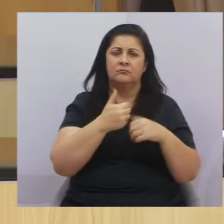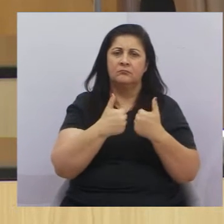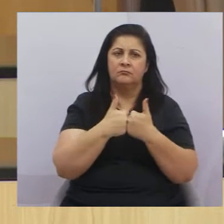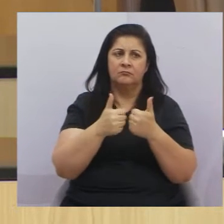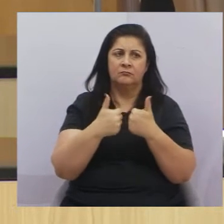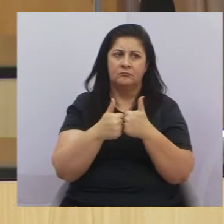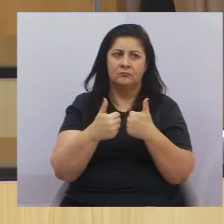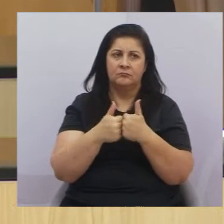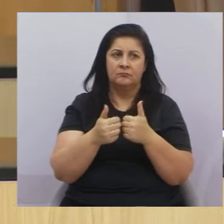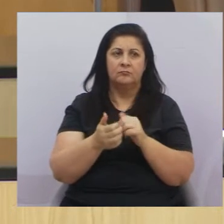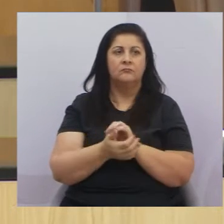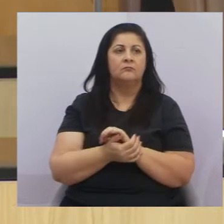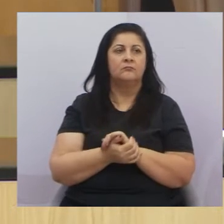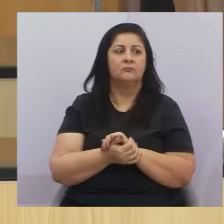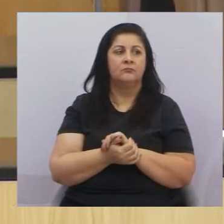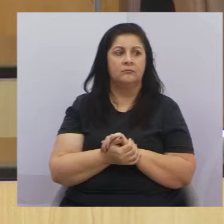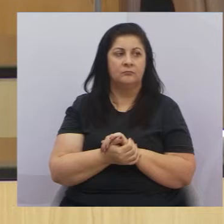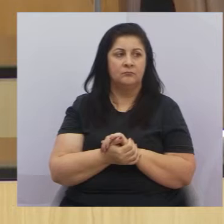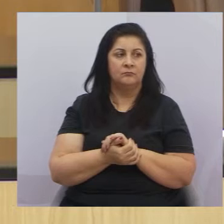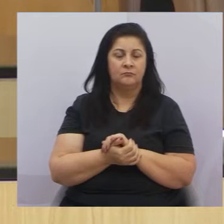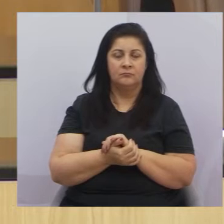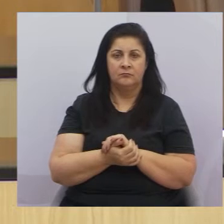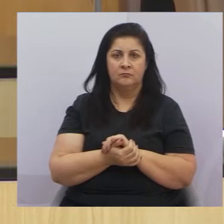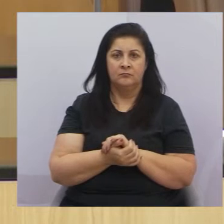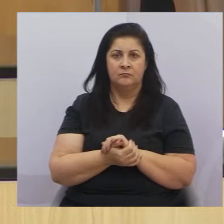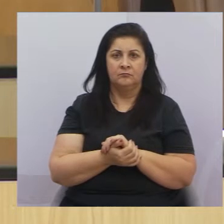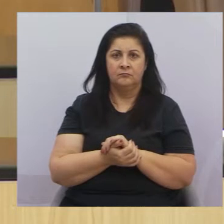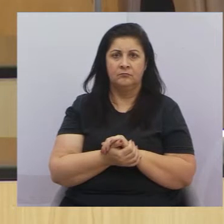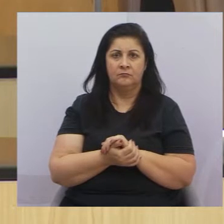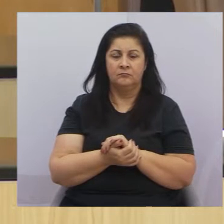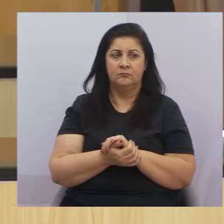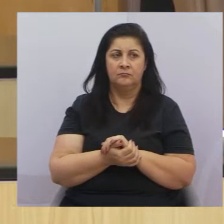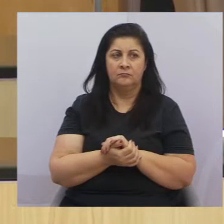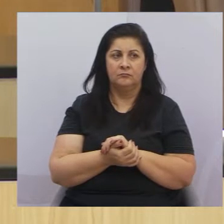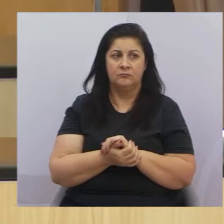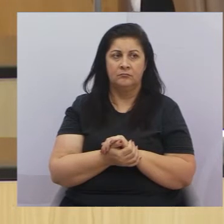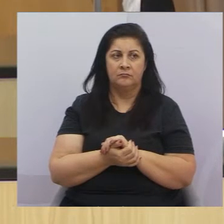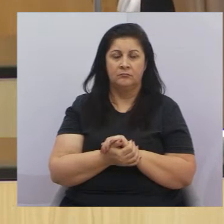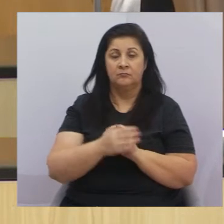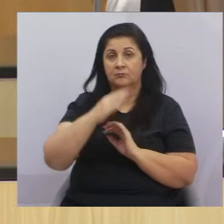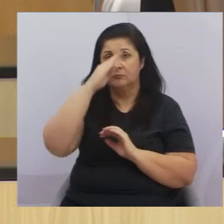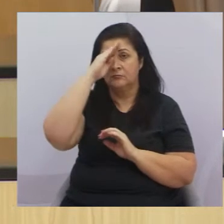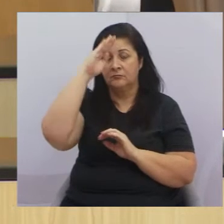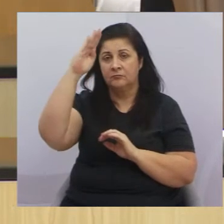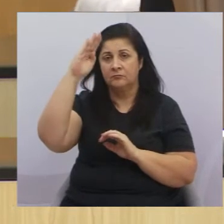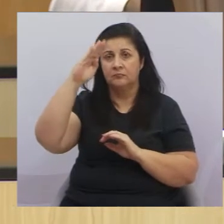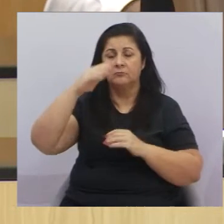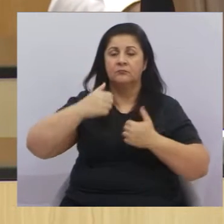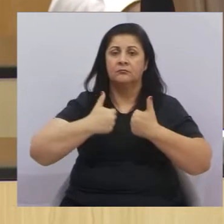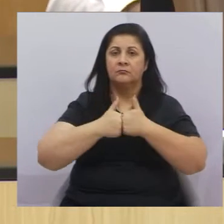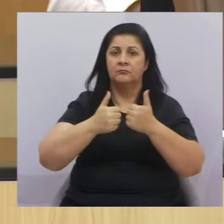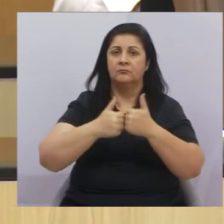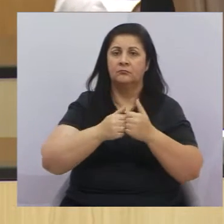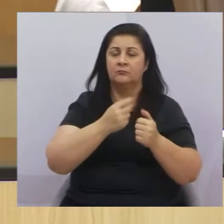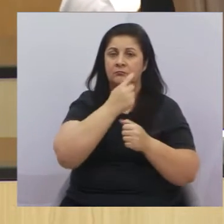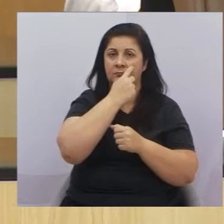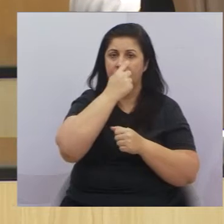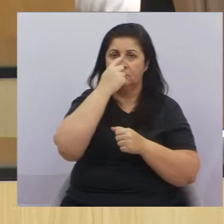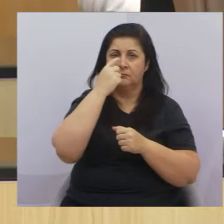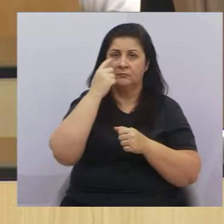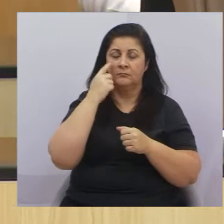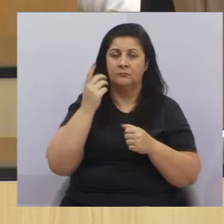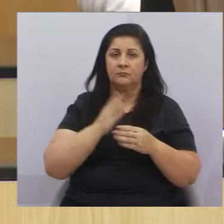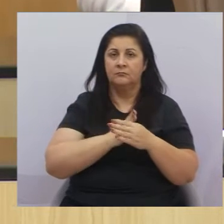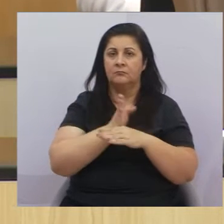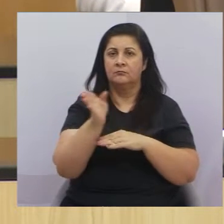contendo o transporte coletivo, especificamente os ônibus que fazem o trajeto do Parque Meia Lua para São